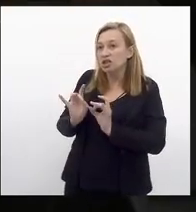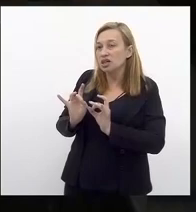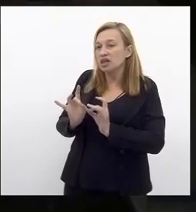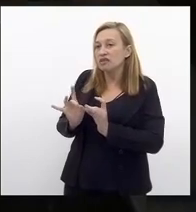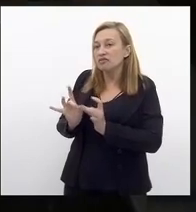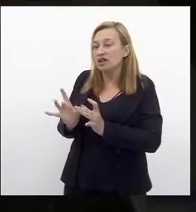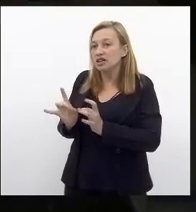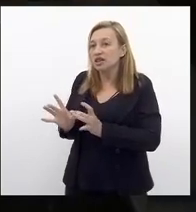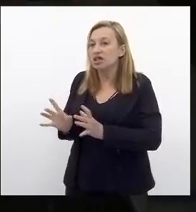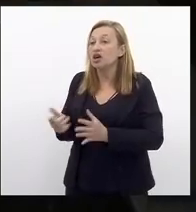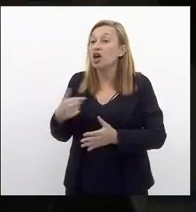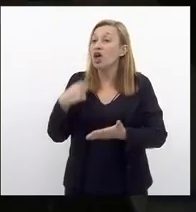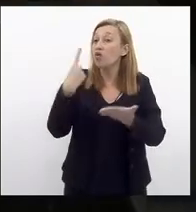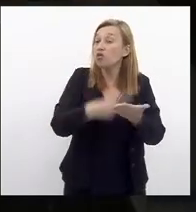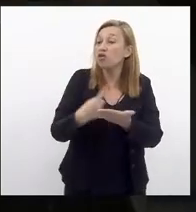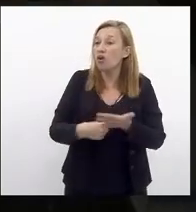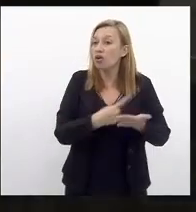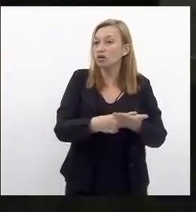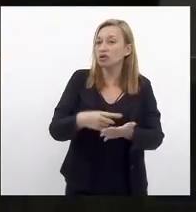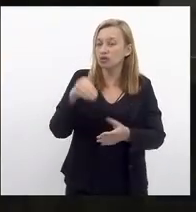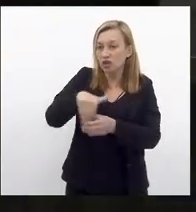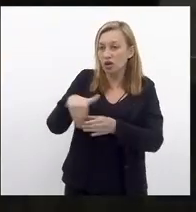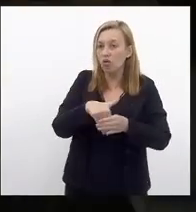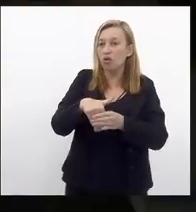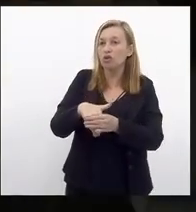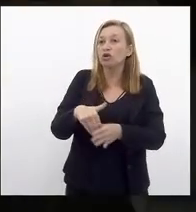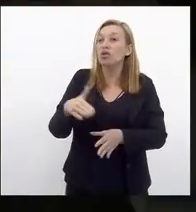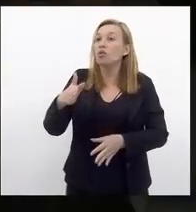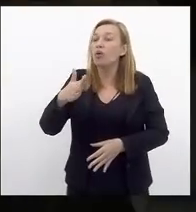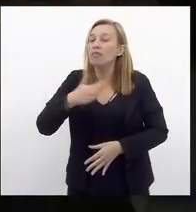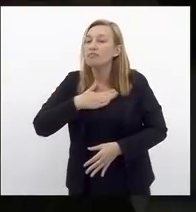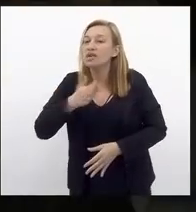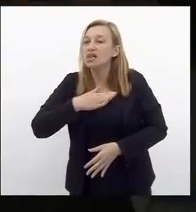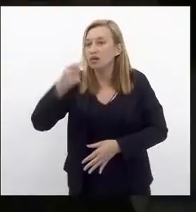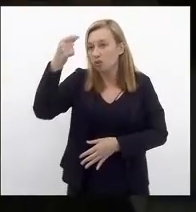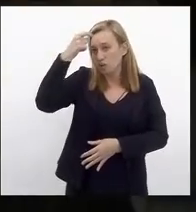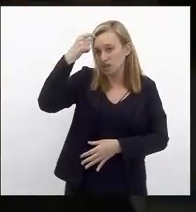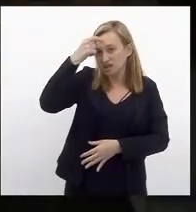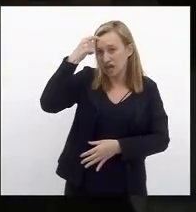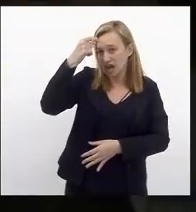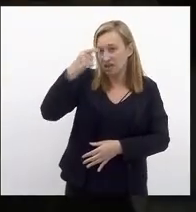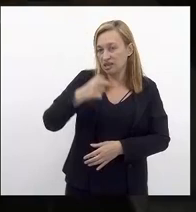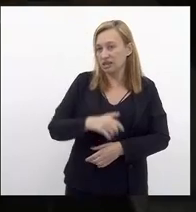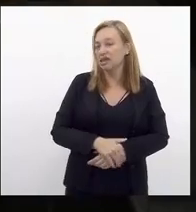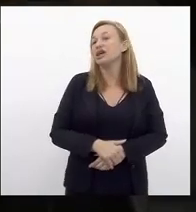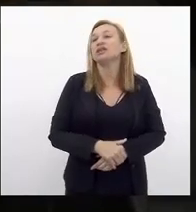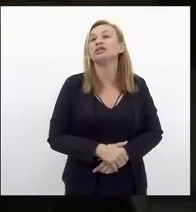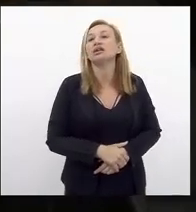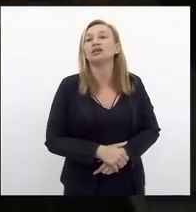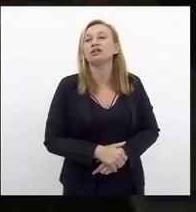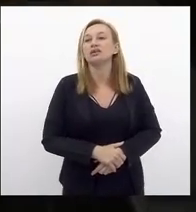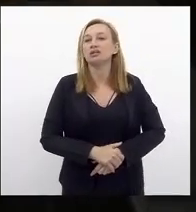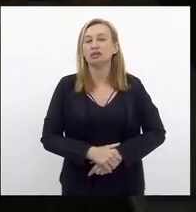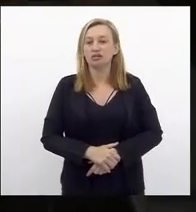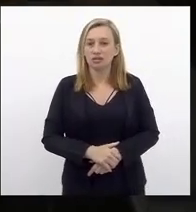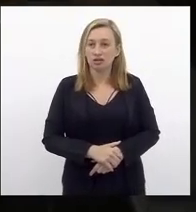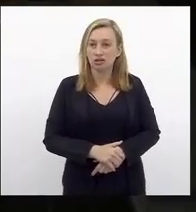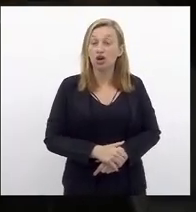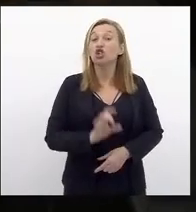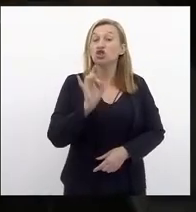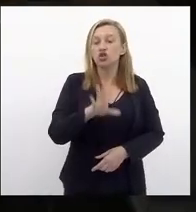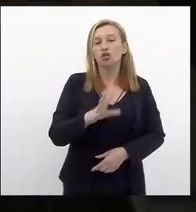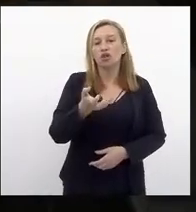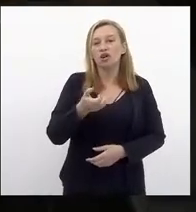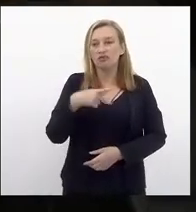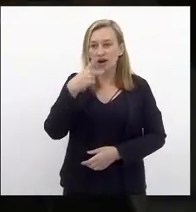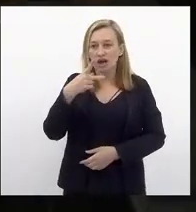eu volto de acordo com o grupo por favor deputada eu volto de acordo com a minha consciência É